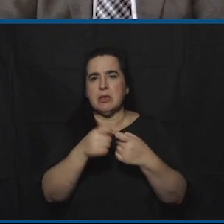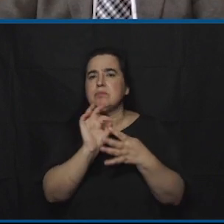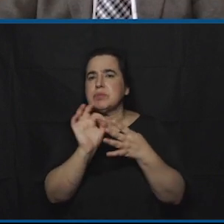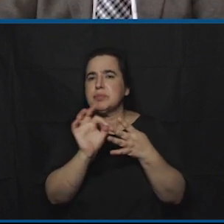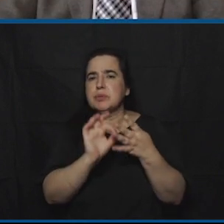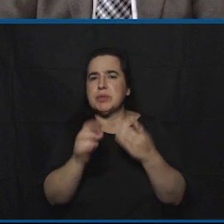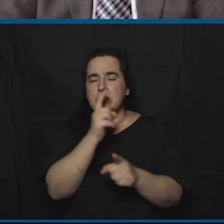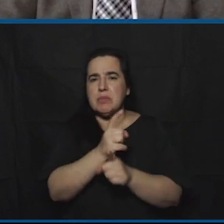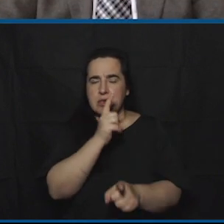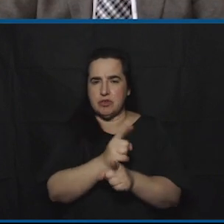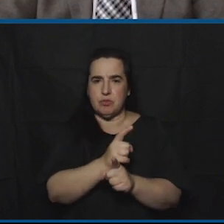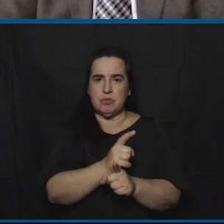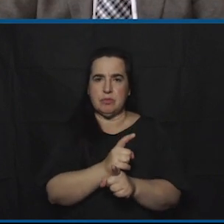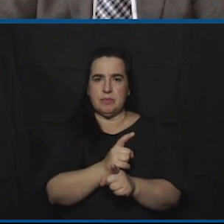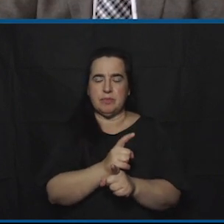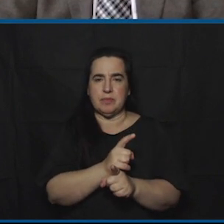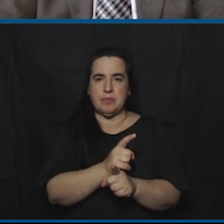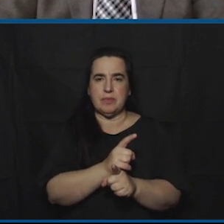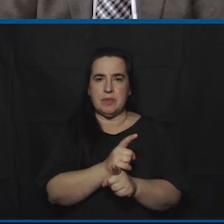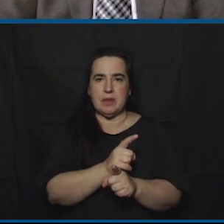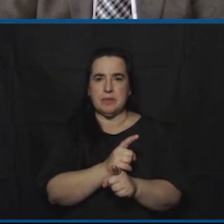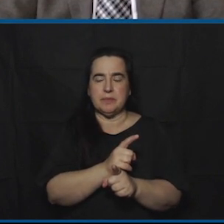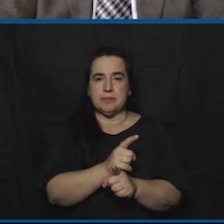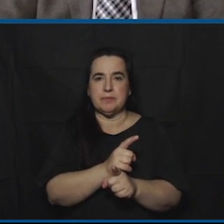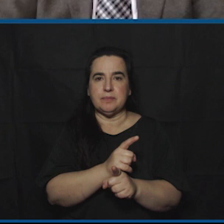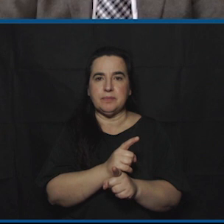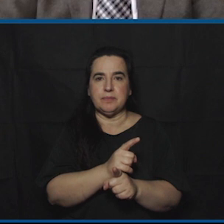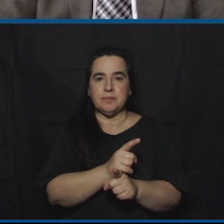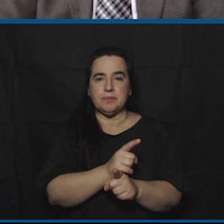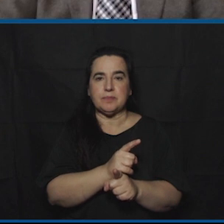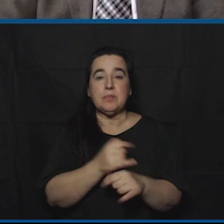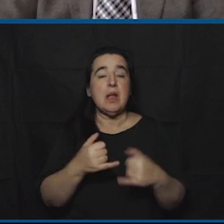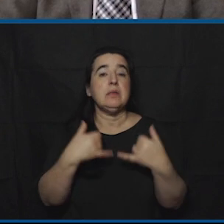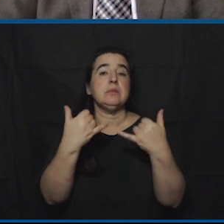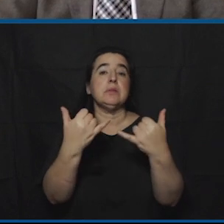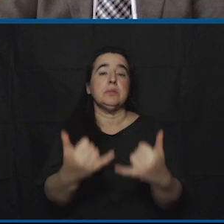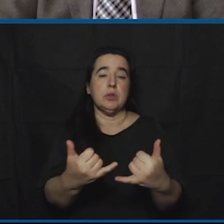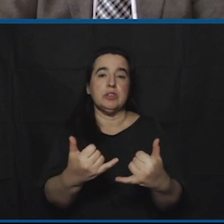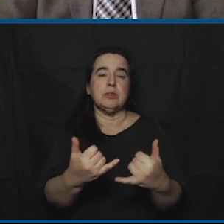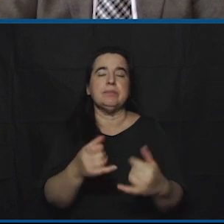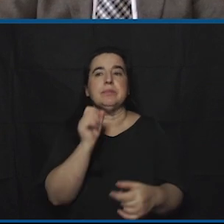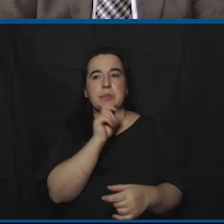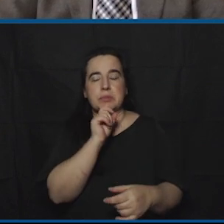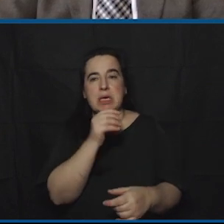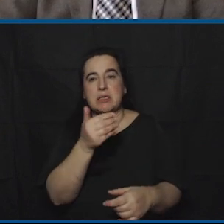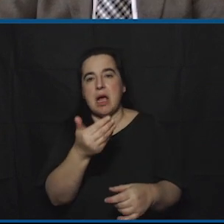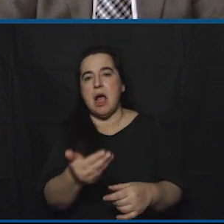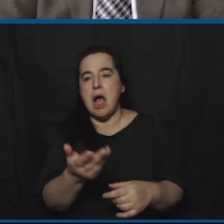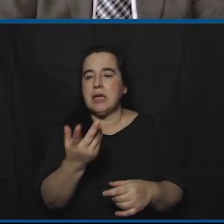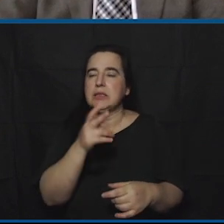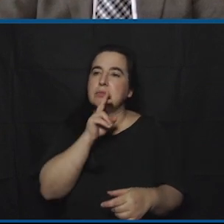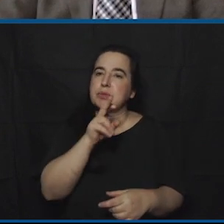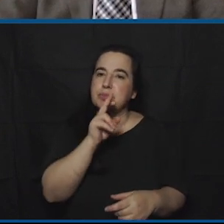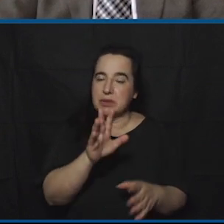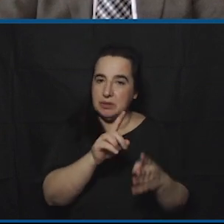atributos, desses requisitos que são aqui apresentados. Depois terão a oportunidade, com certeza, de